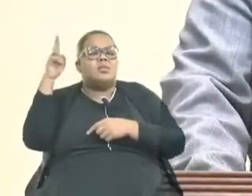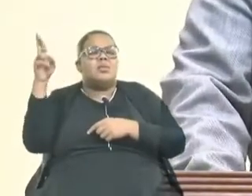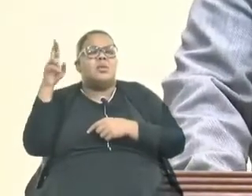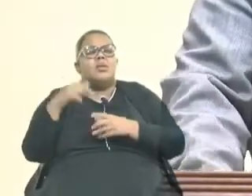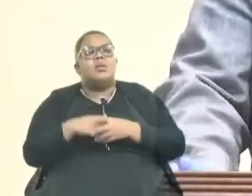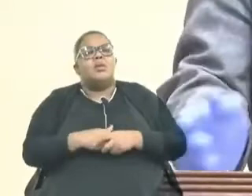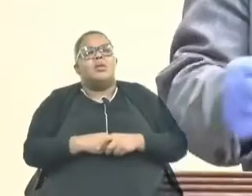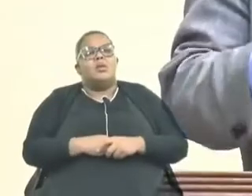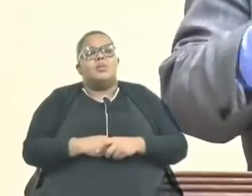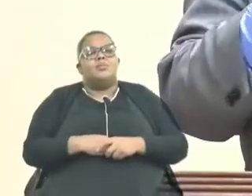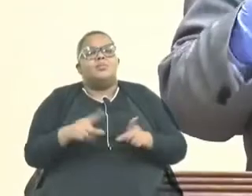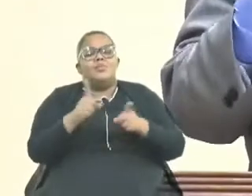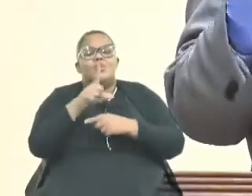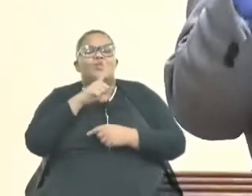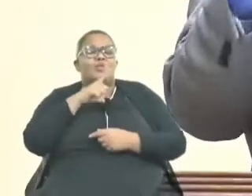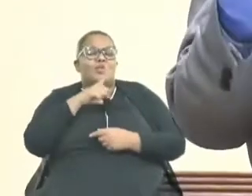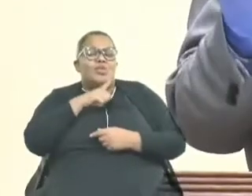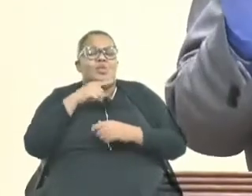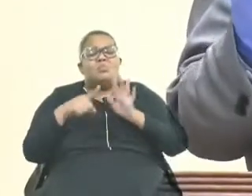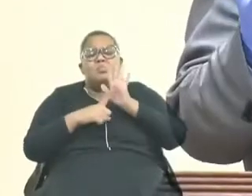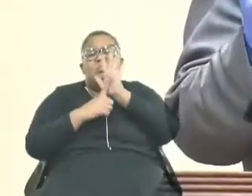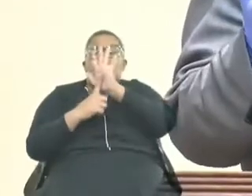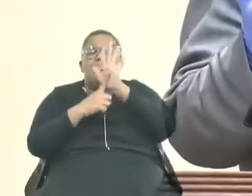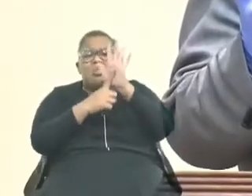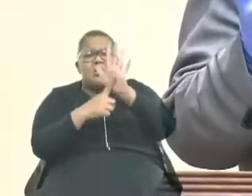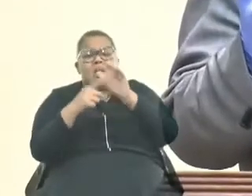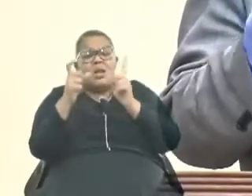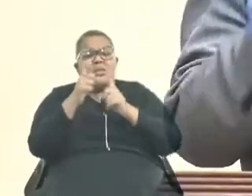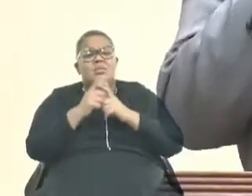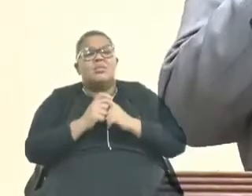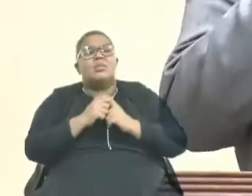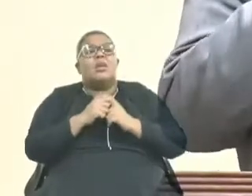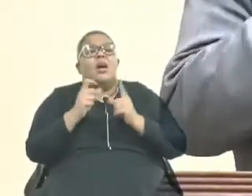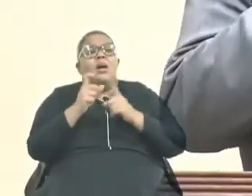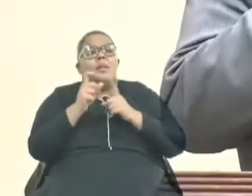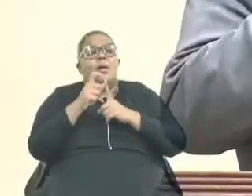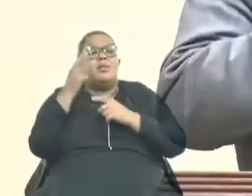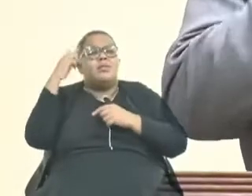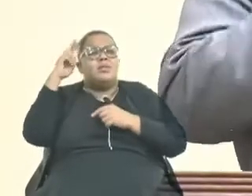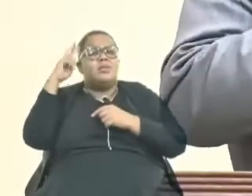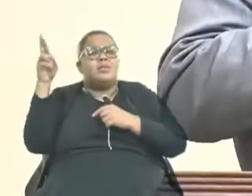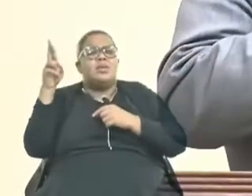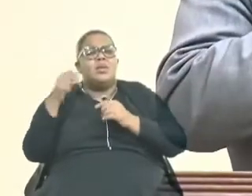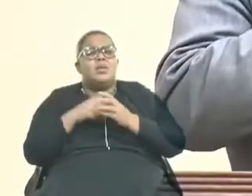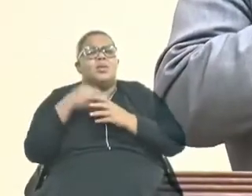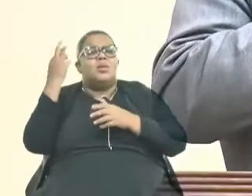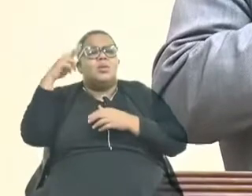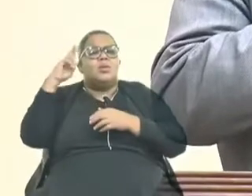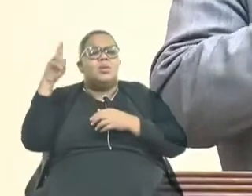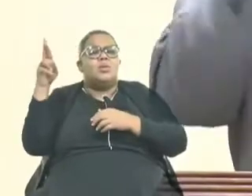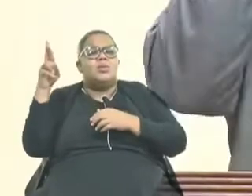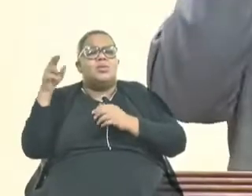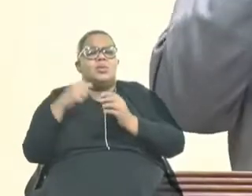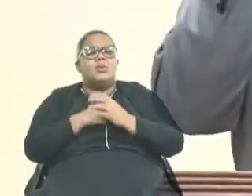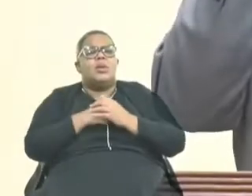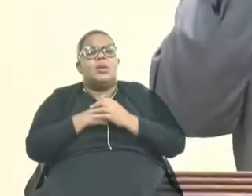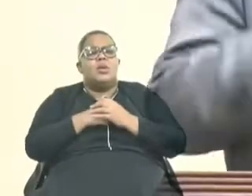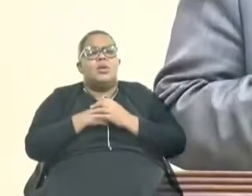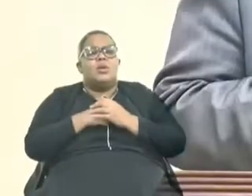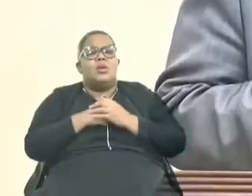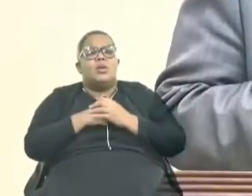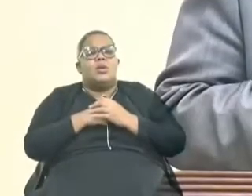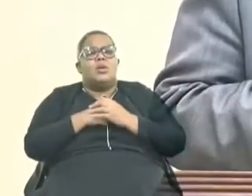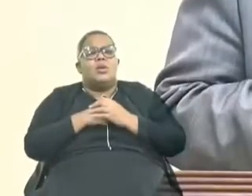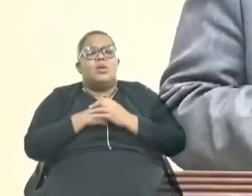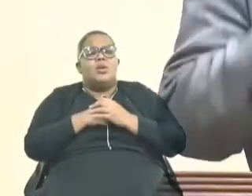e ainda não lhe tinha sido manifesta a palavra do senhor o senhor pois tornou a chamar Samuel Pela